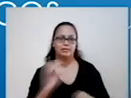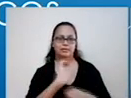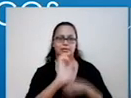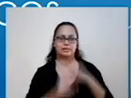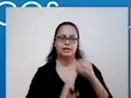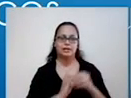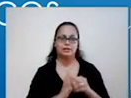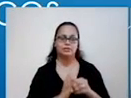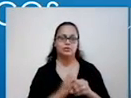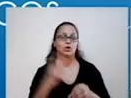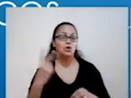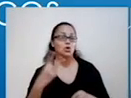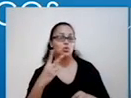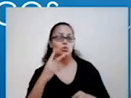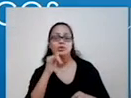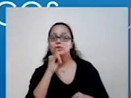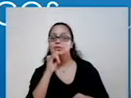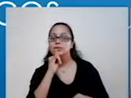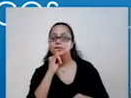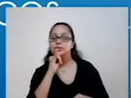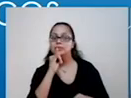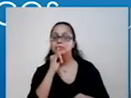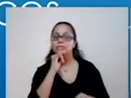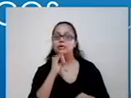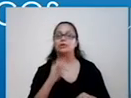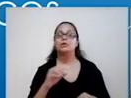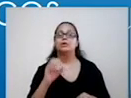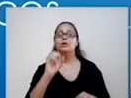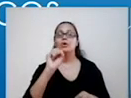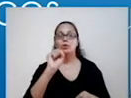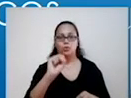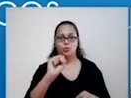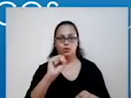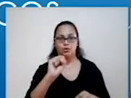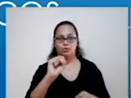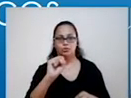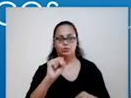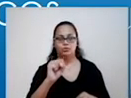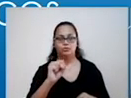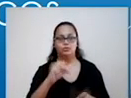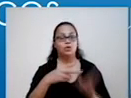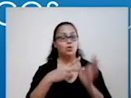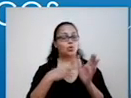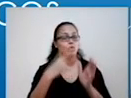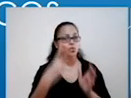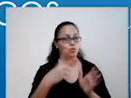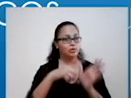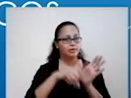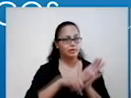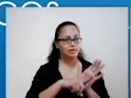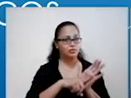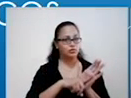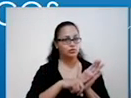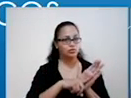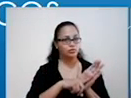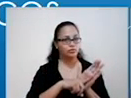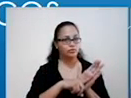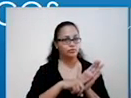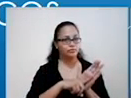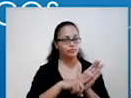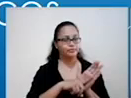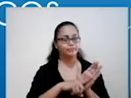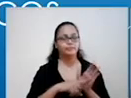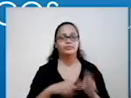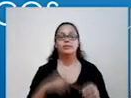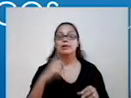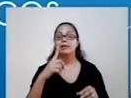temos 8, o número atômico, mais essa carga 2 negativa, que seriam 2 elétrons a mais do que o normal. Então, ele teria